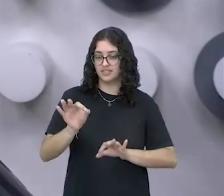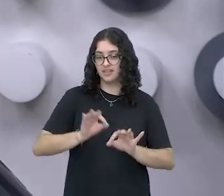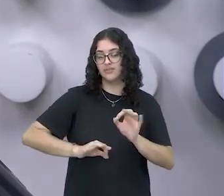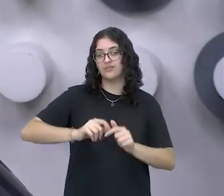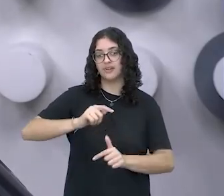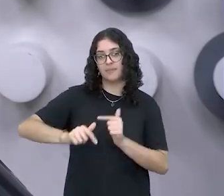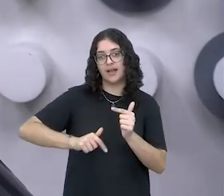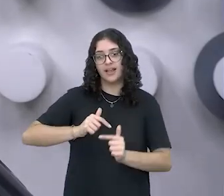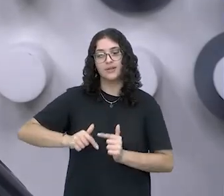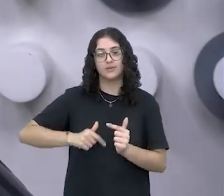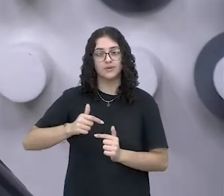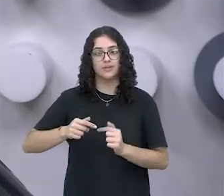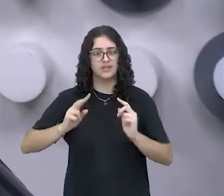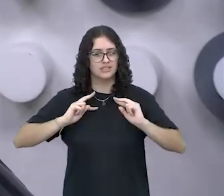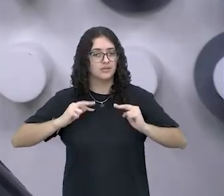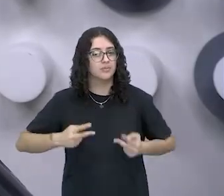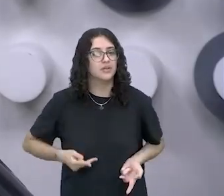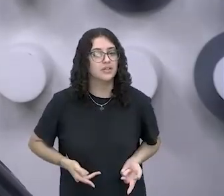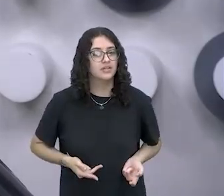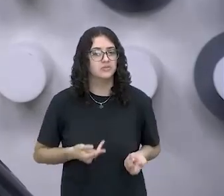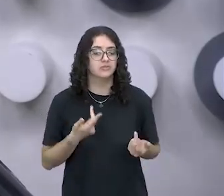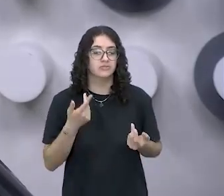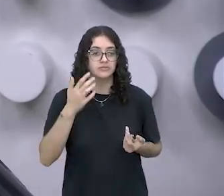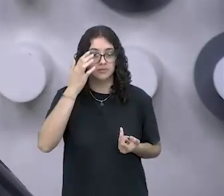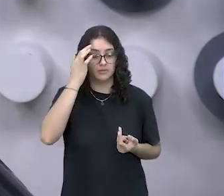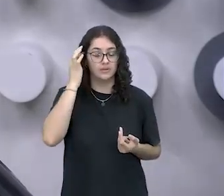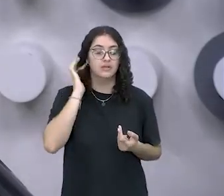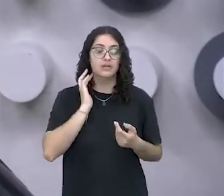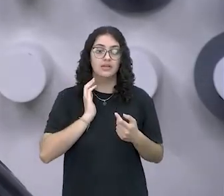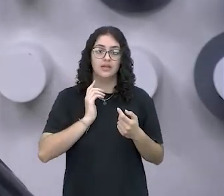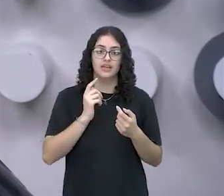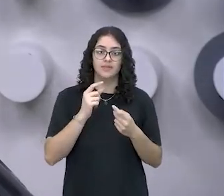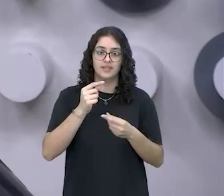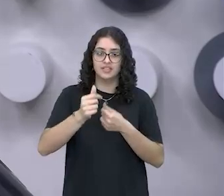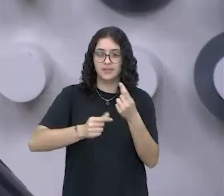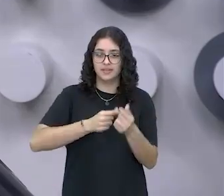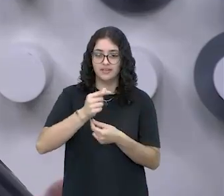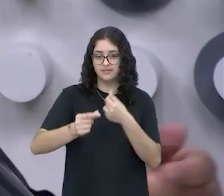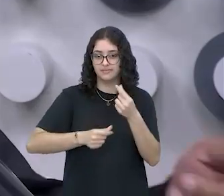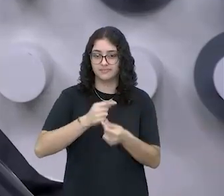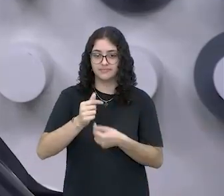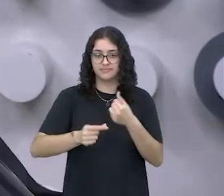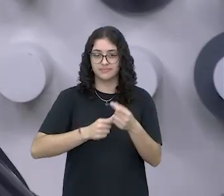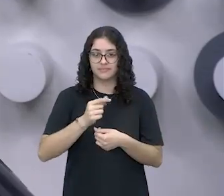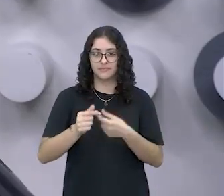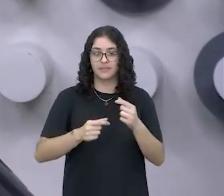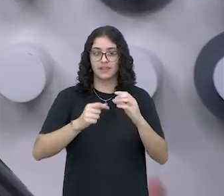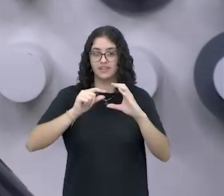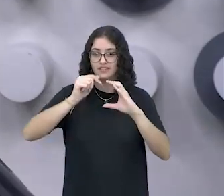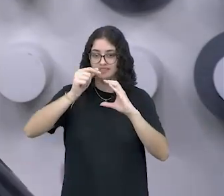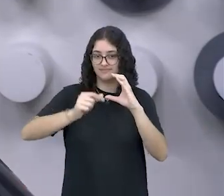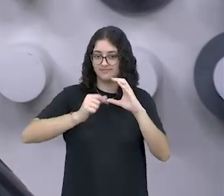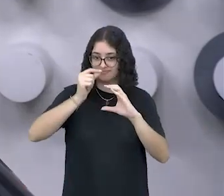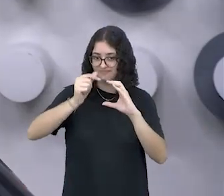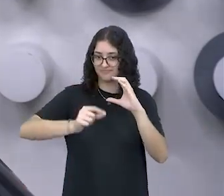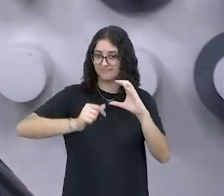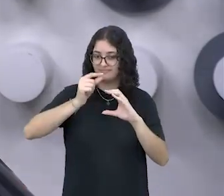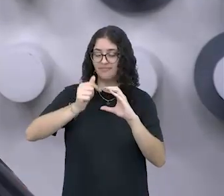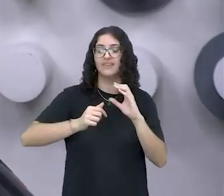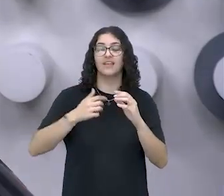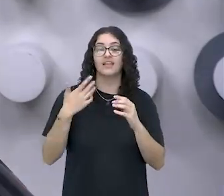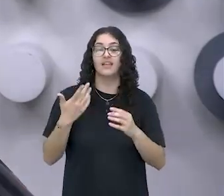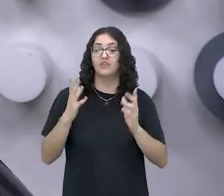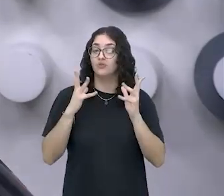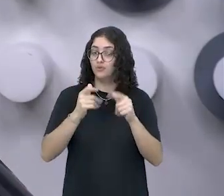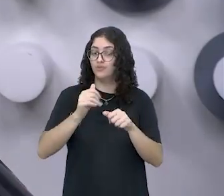do trabalho do ser humano, das questões do capitalismo, de uma sociedade neoliberal, do comprar, da oferta e da demanda. Tudo isso eu